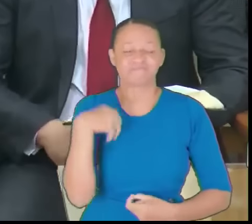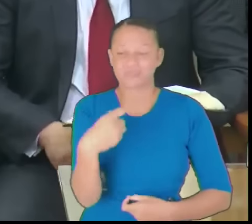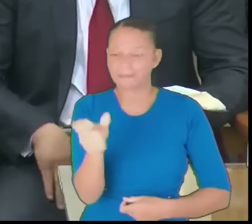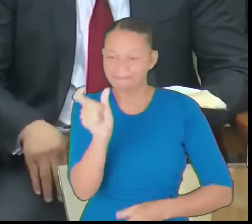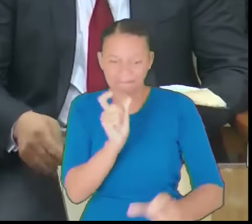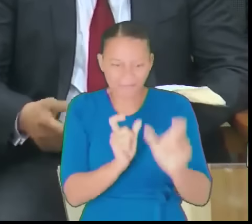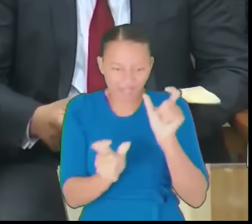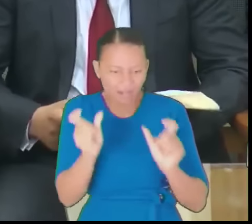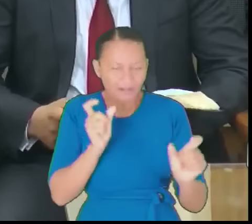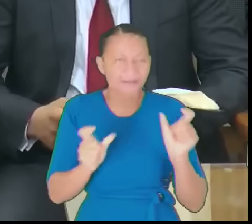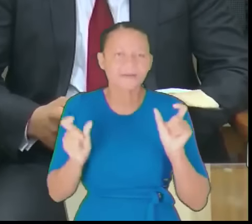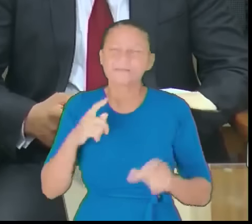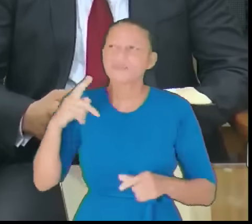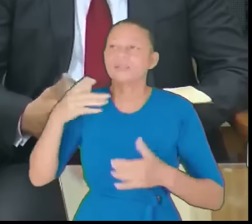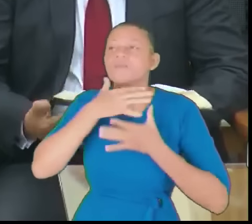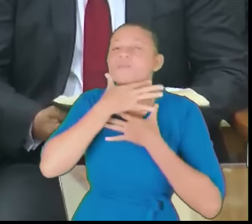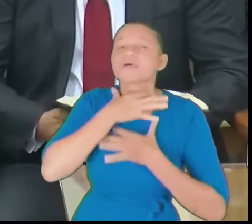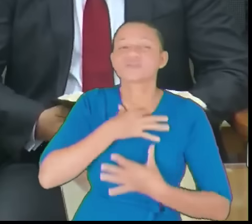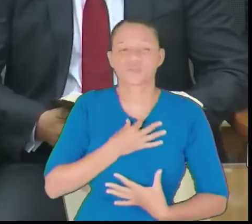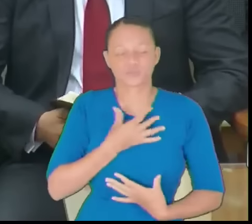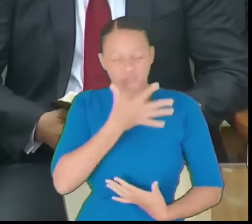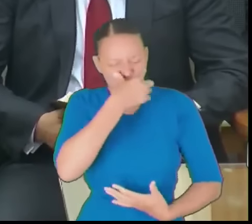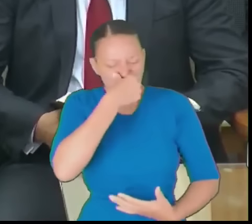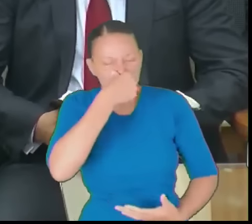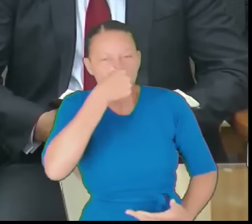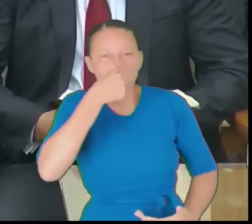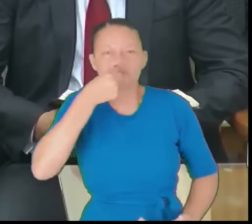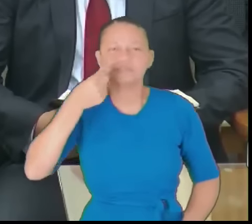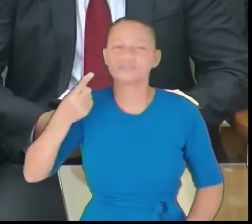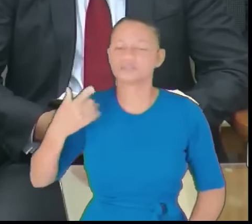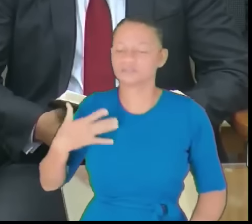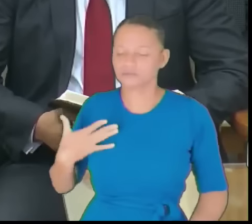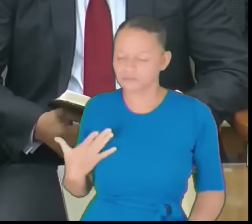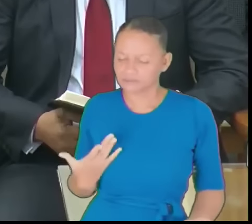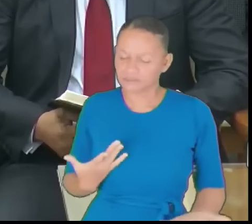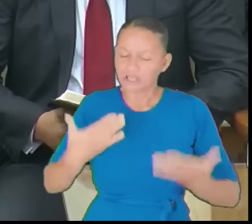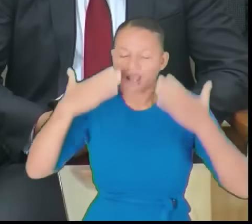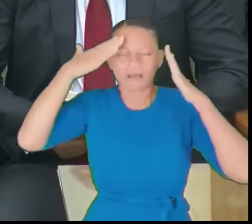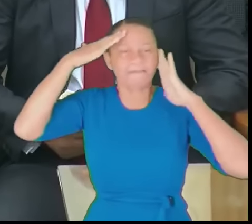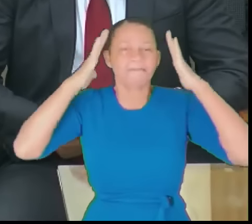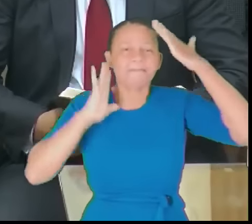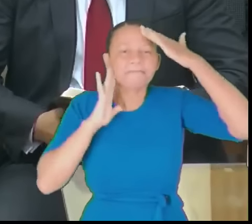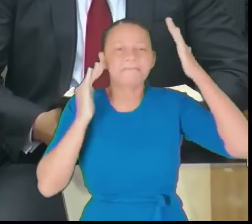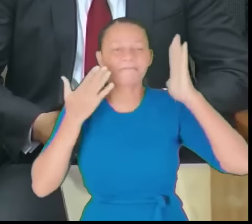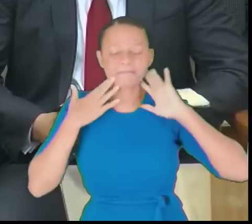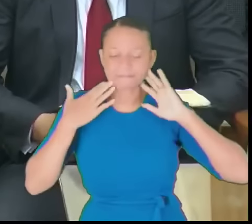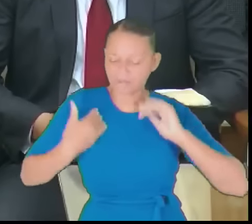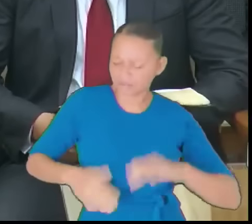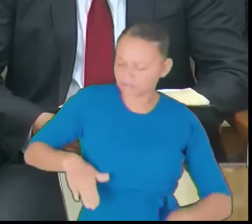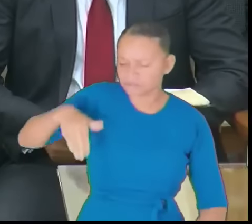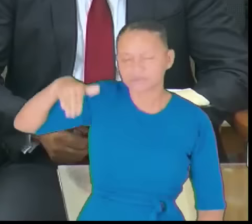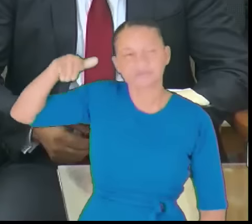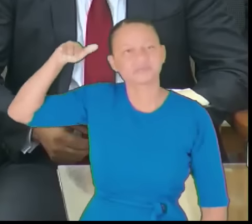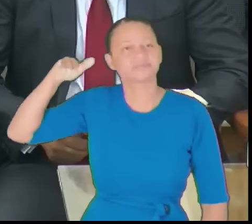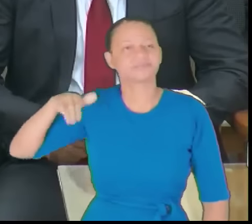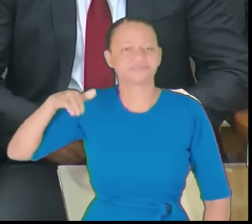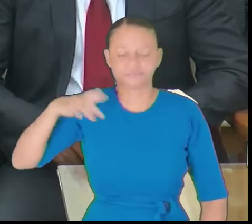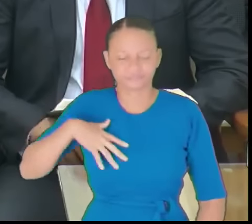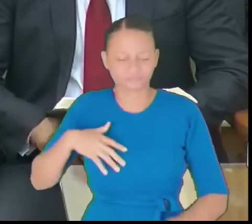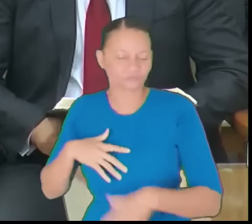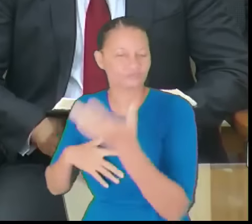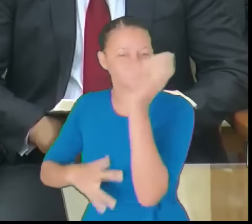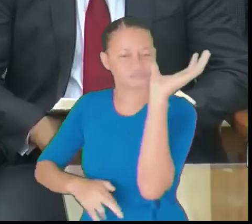né? O teu pescoço, os teus seios, né? A tua cabeça, a tua estatura... Subirei a palmeira, o